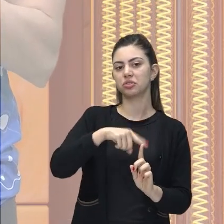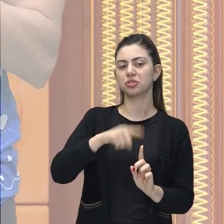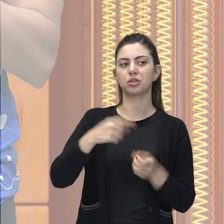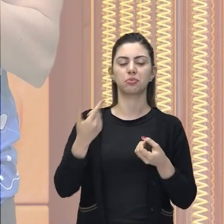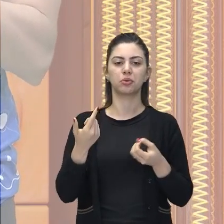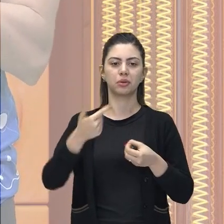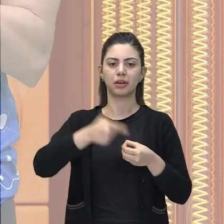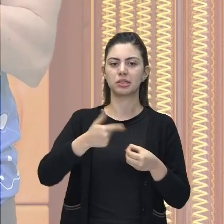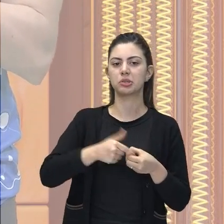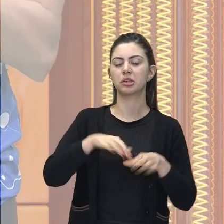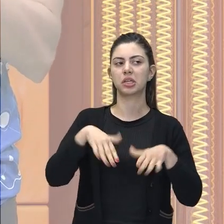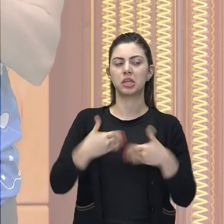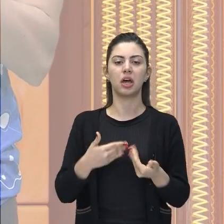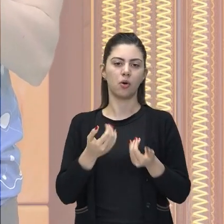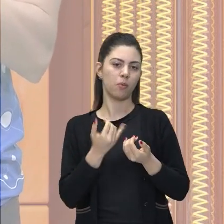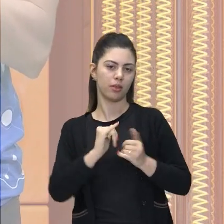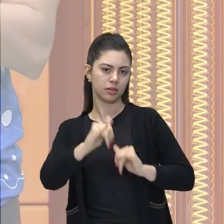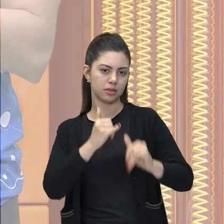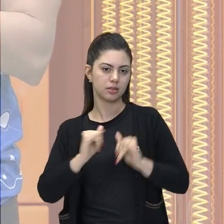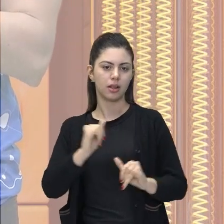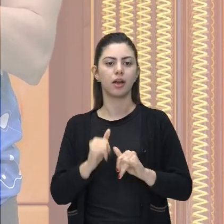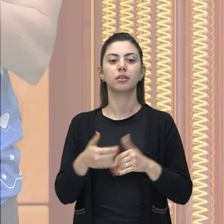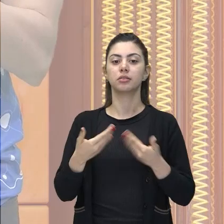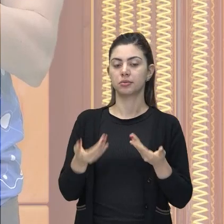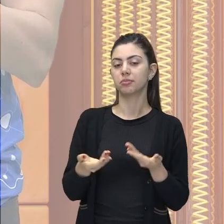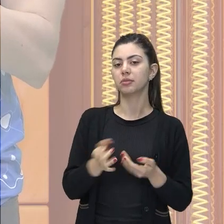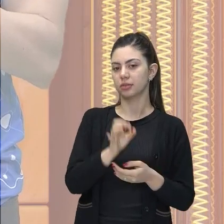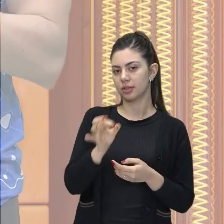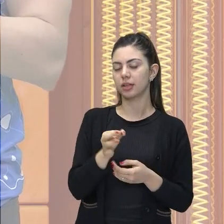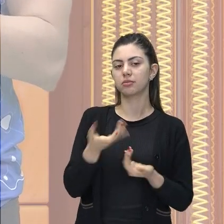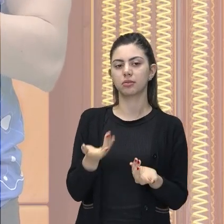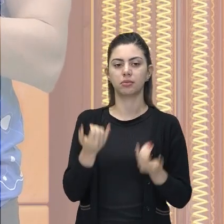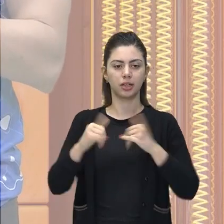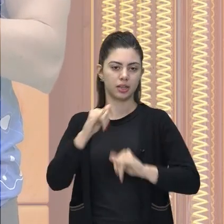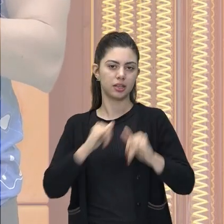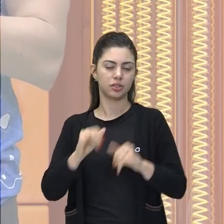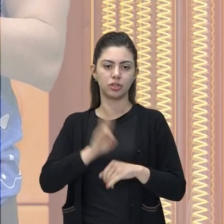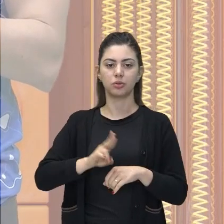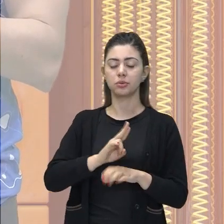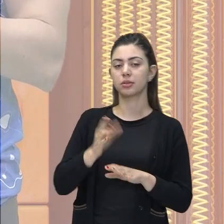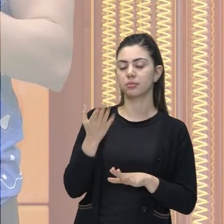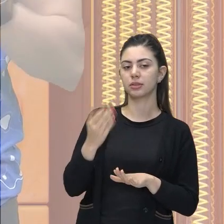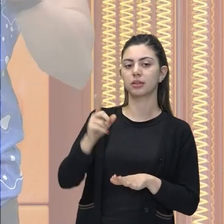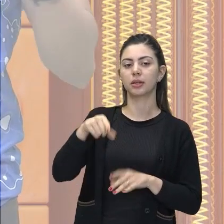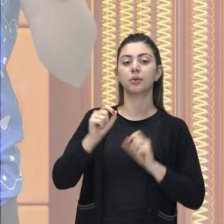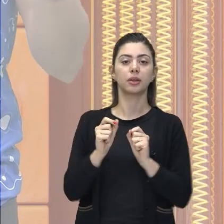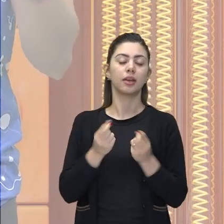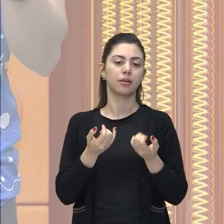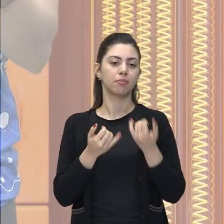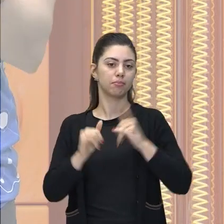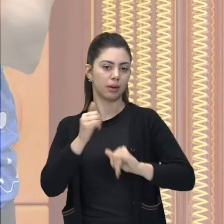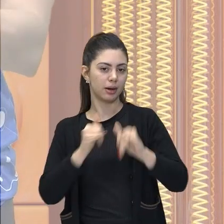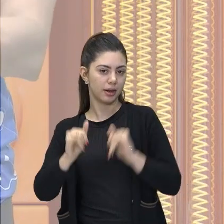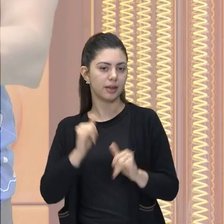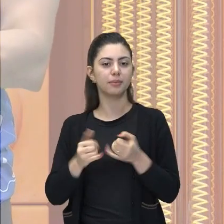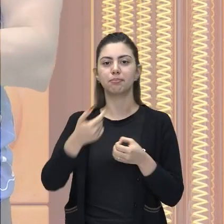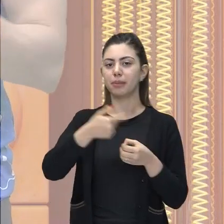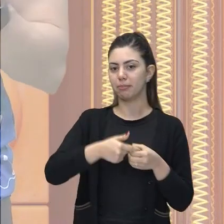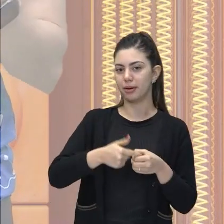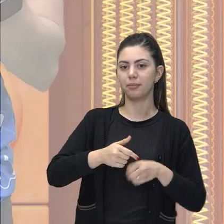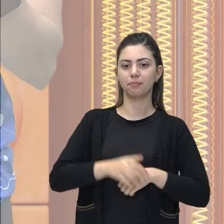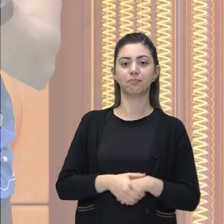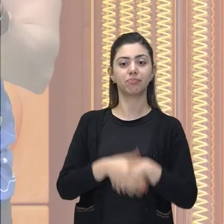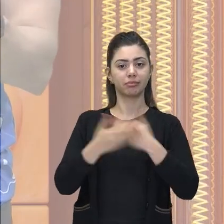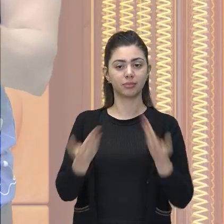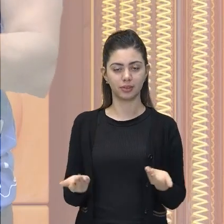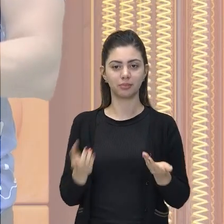também motores elétricos, tá? A energia, basicamente, é o petróleo e a eletricidade. É essa energia que move, é a